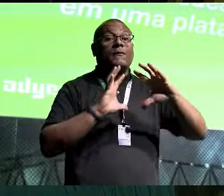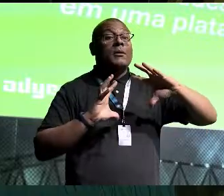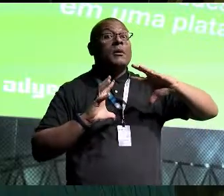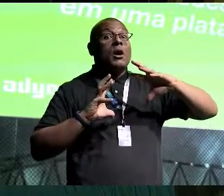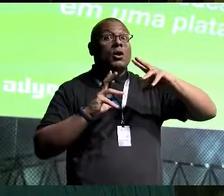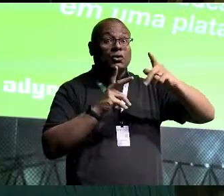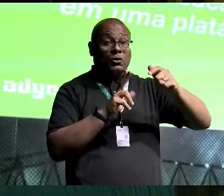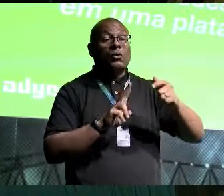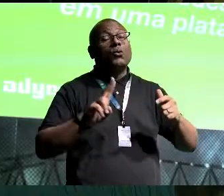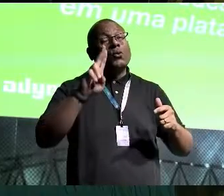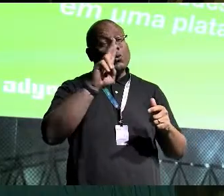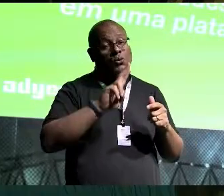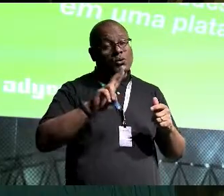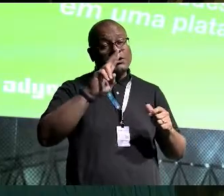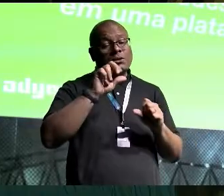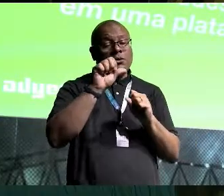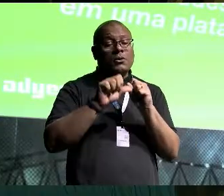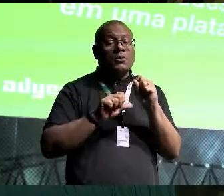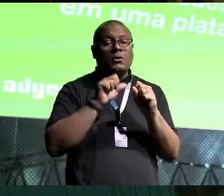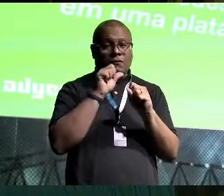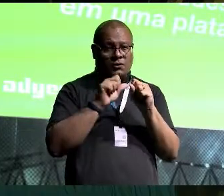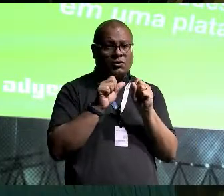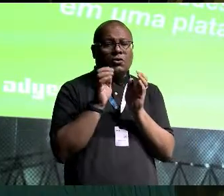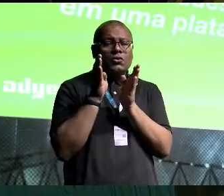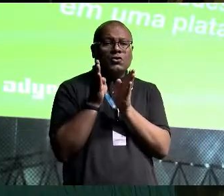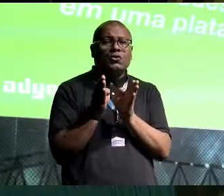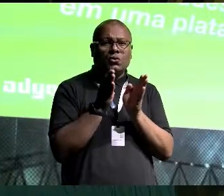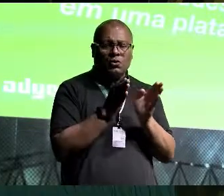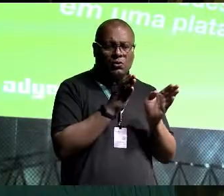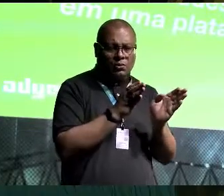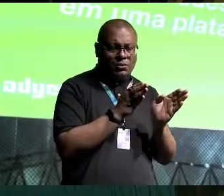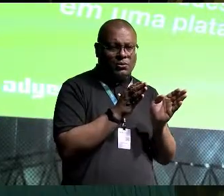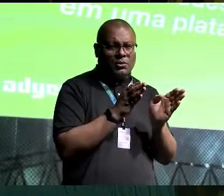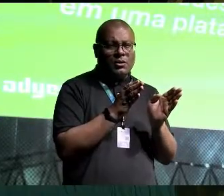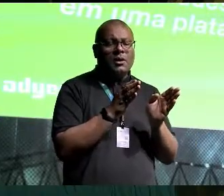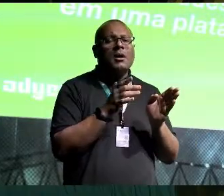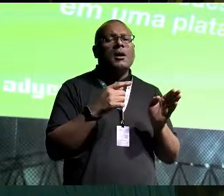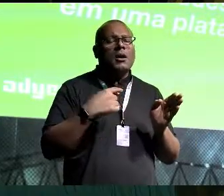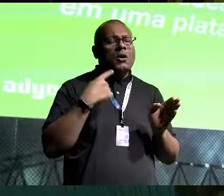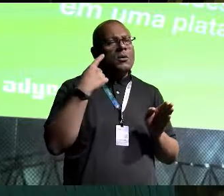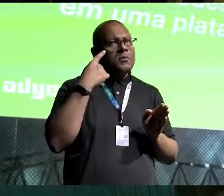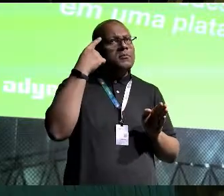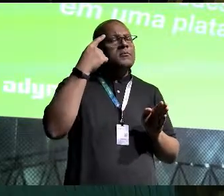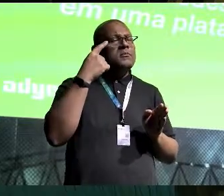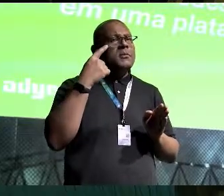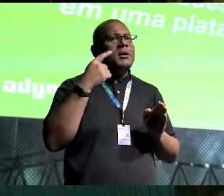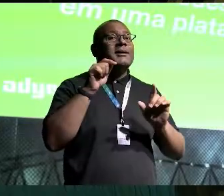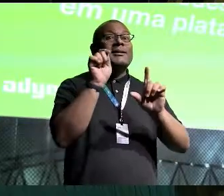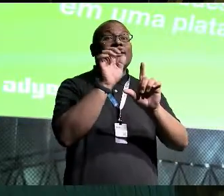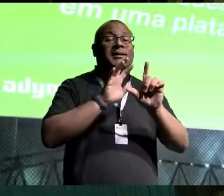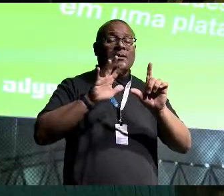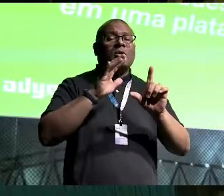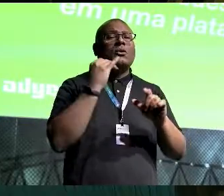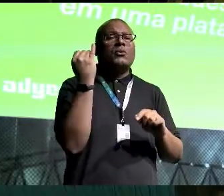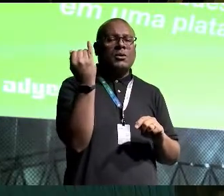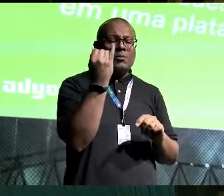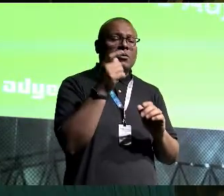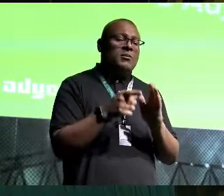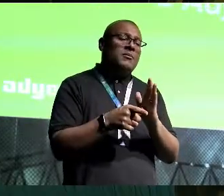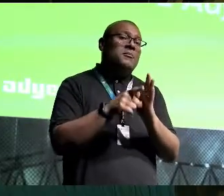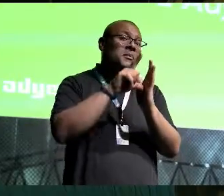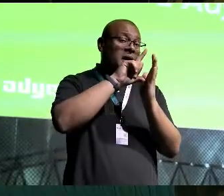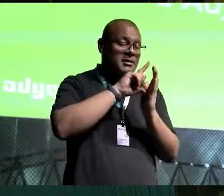utilizando Feature Toggles, né? Então, esse é um dos assuntos muito importantes da nossa plataforma. Mas, antes